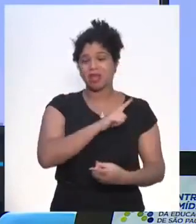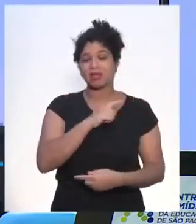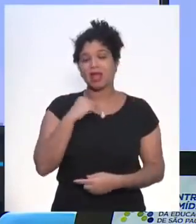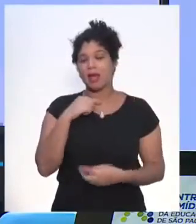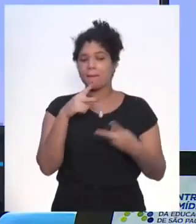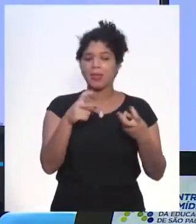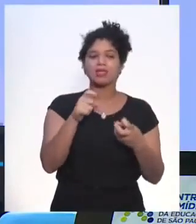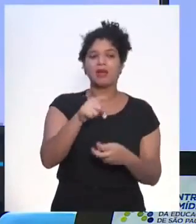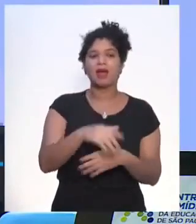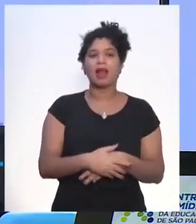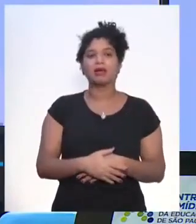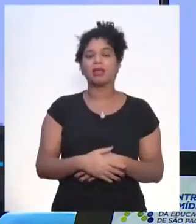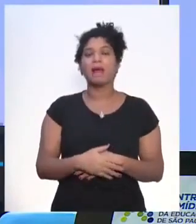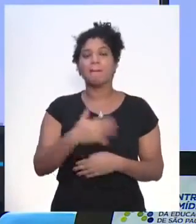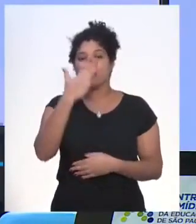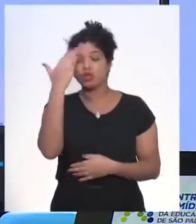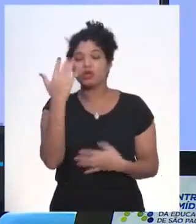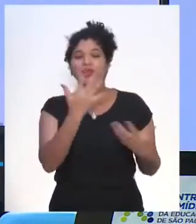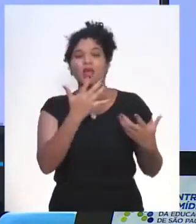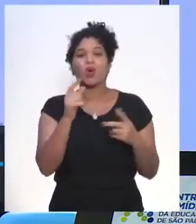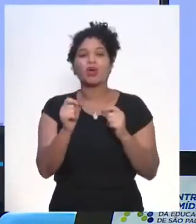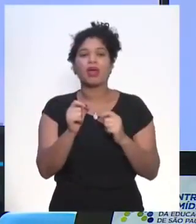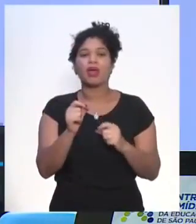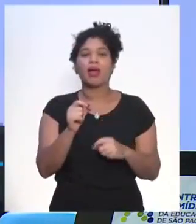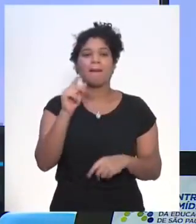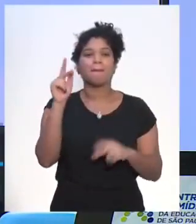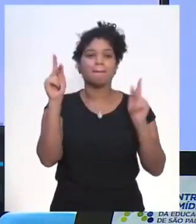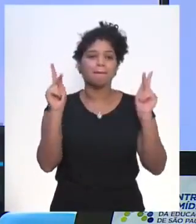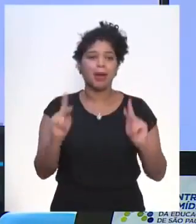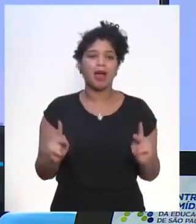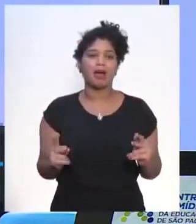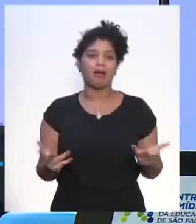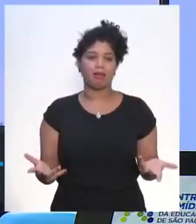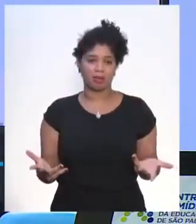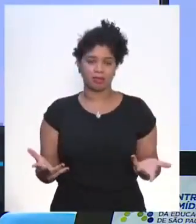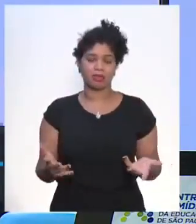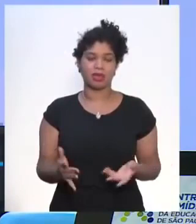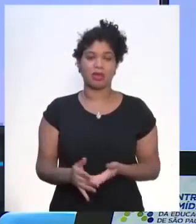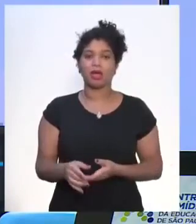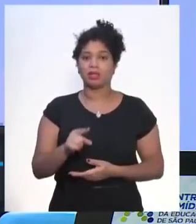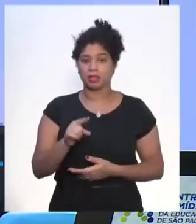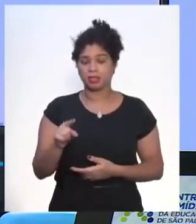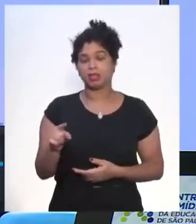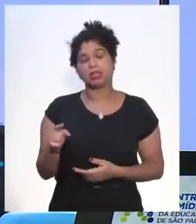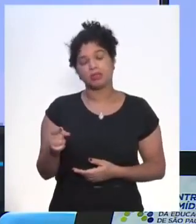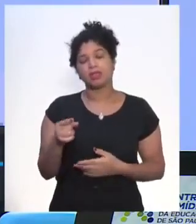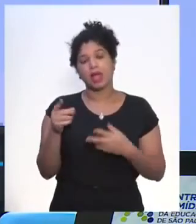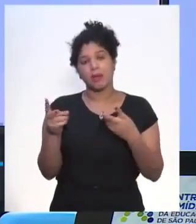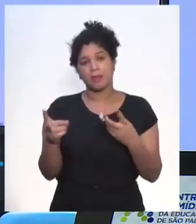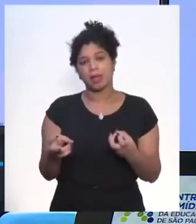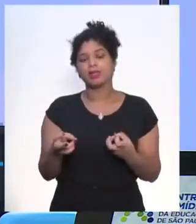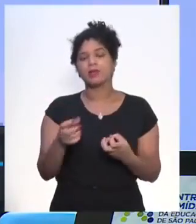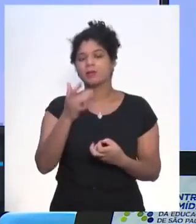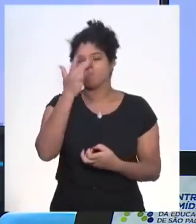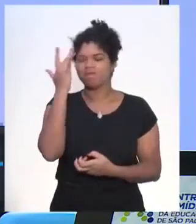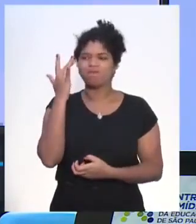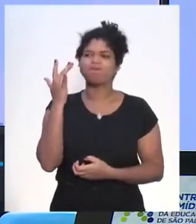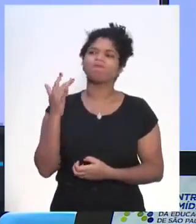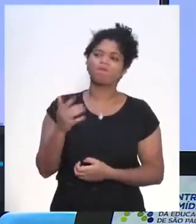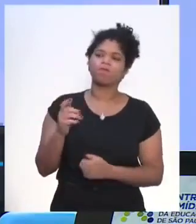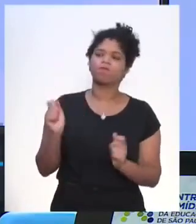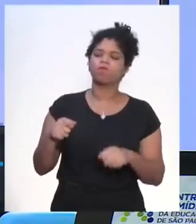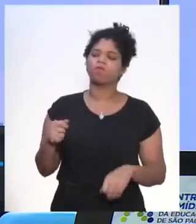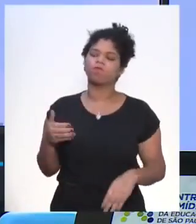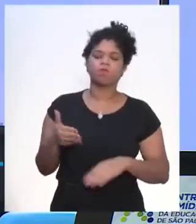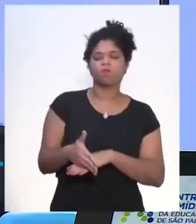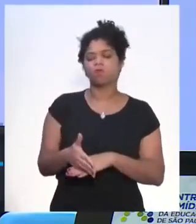grafites, né, pedindo a paz, por exemplo. Né? Então, geralmente a gente vê esse tipo de intervenção justamente com esse caráter